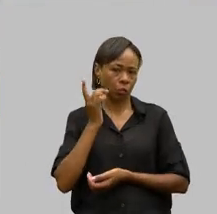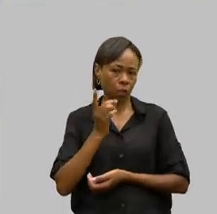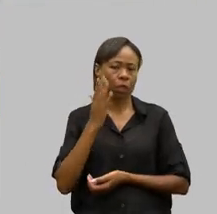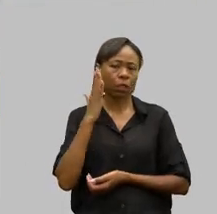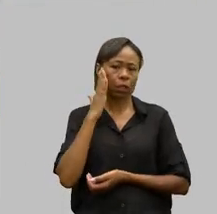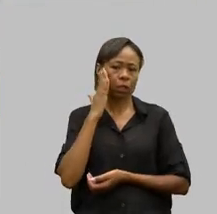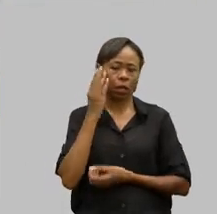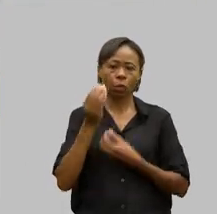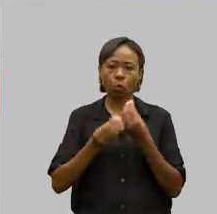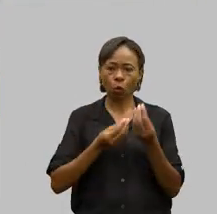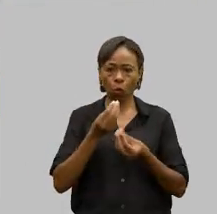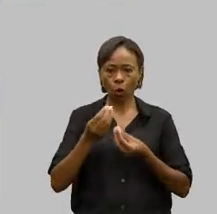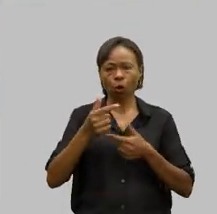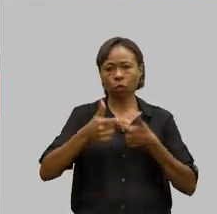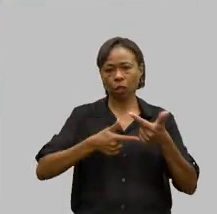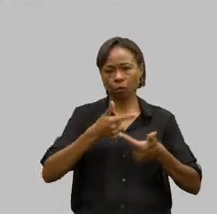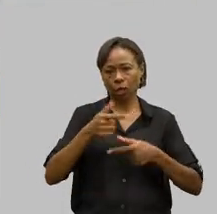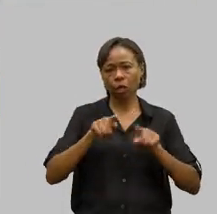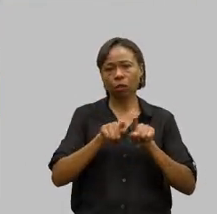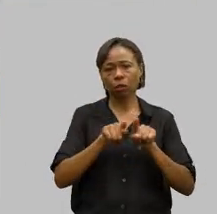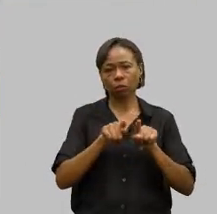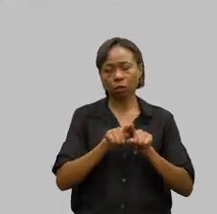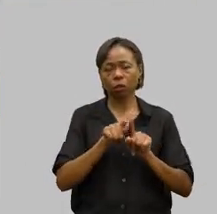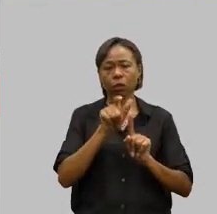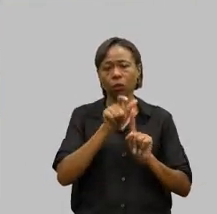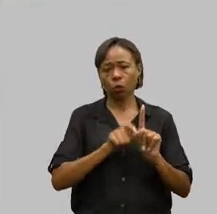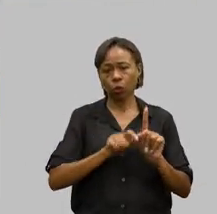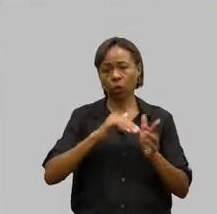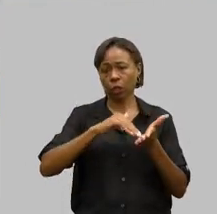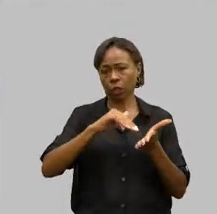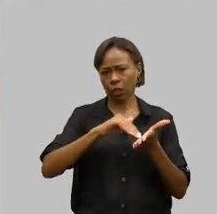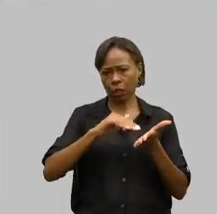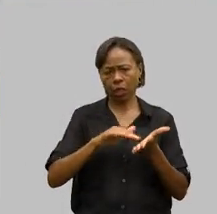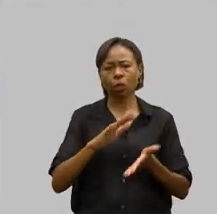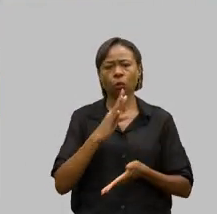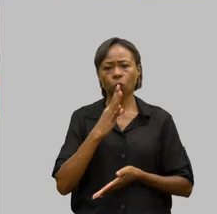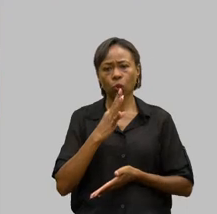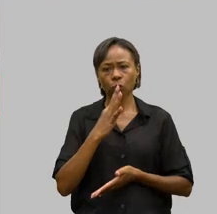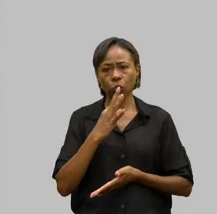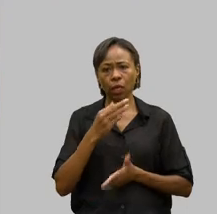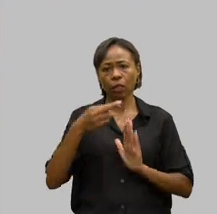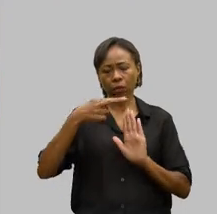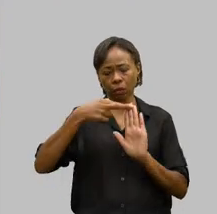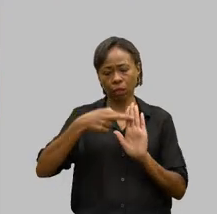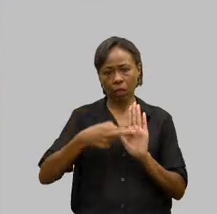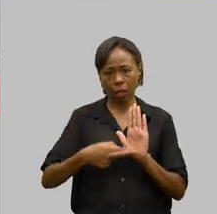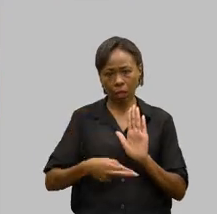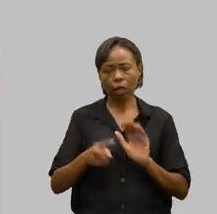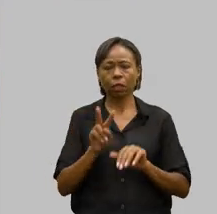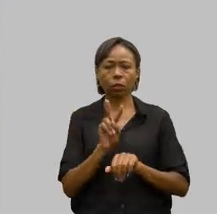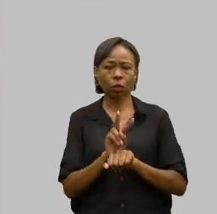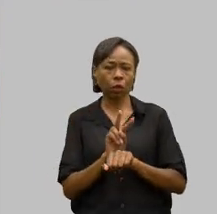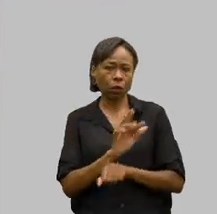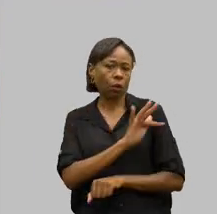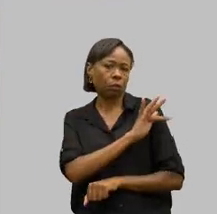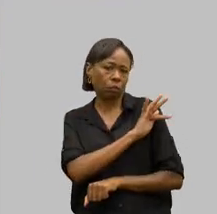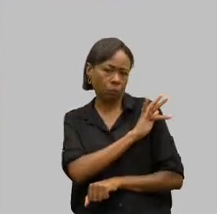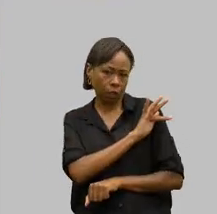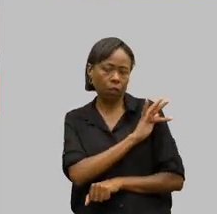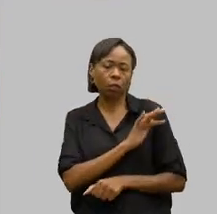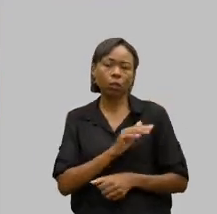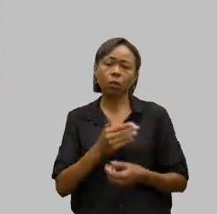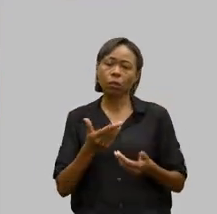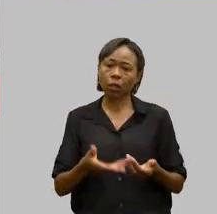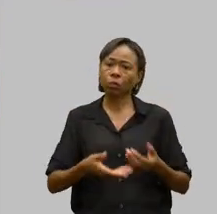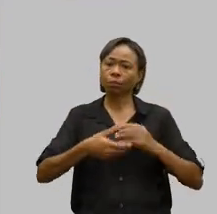secretário já participou da Assembleia Fiscaliza anterior, já está familiarizado com a metodologia. Cumprimentar